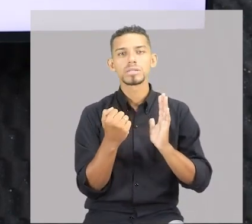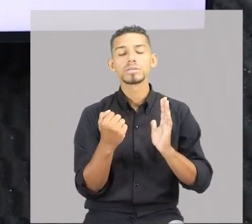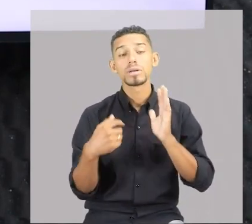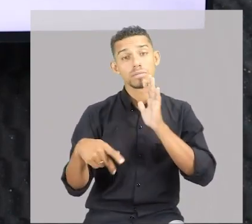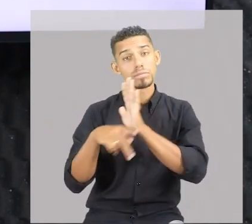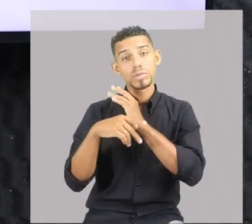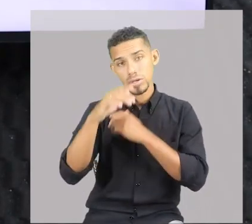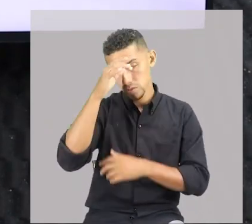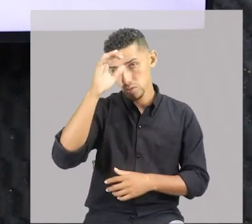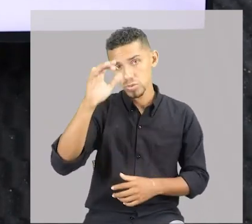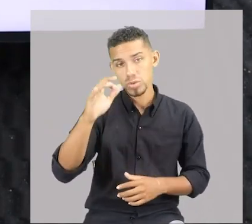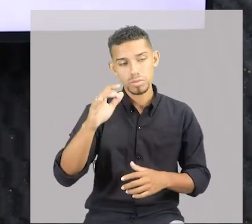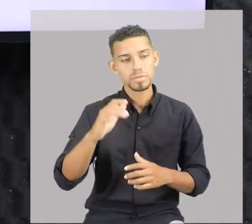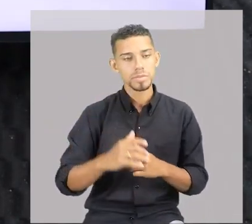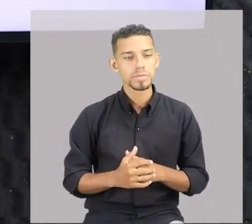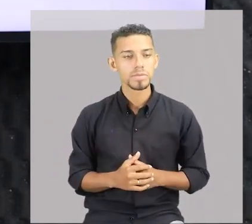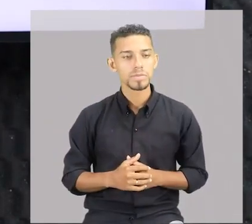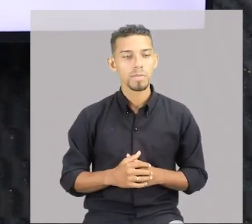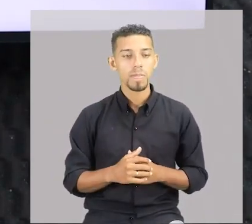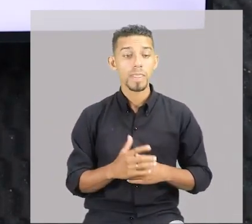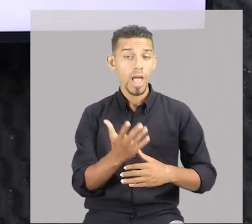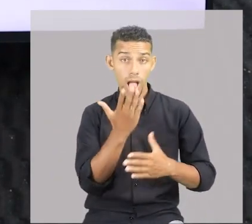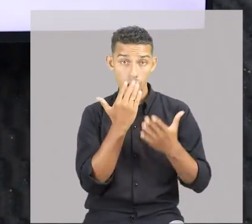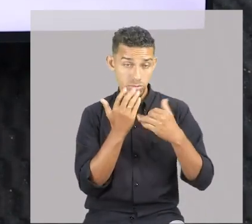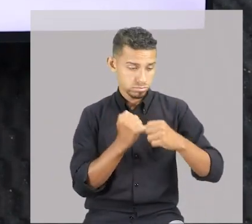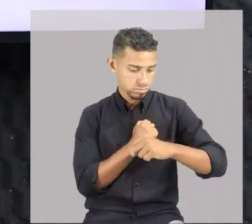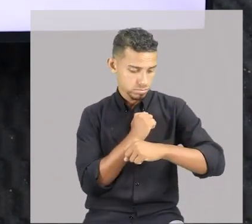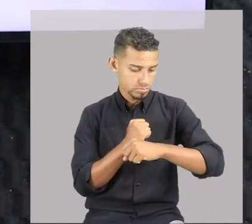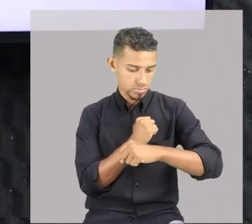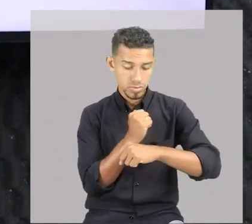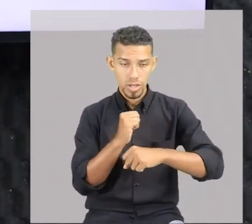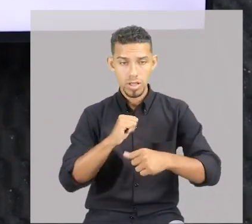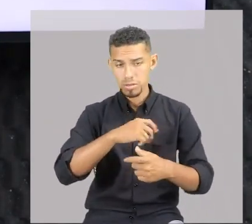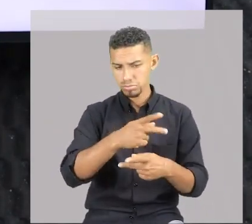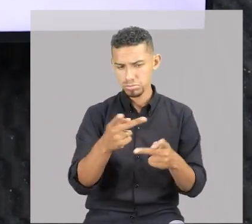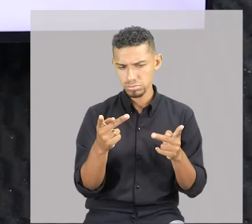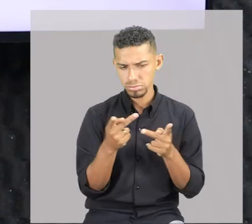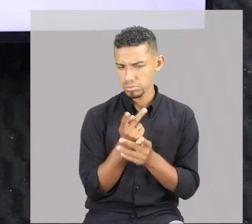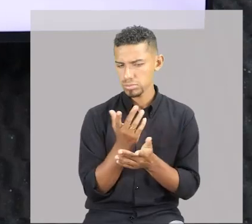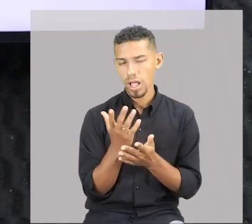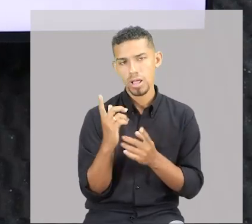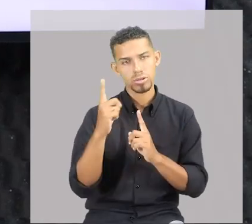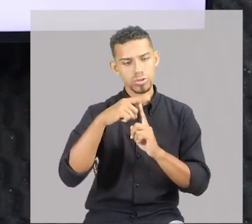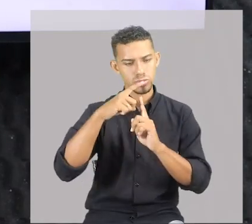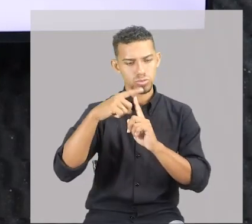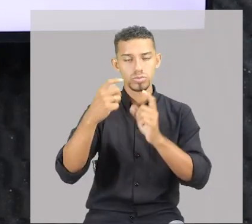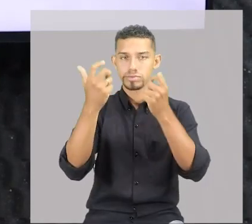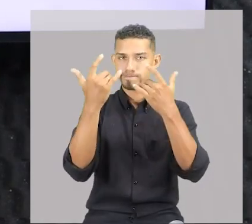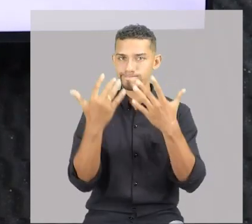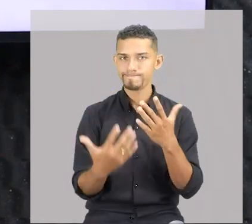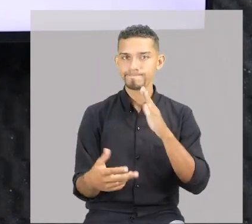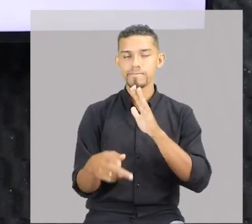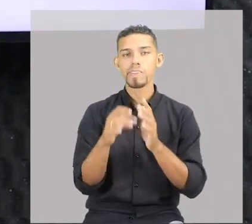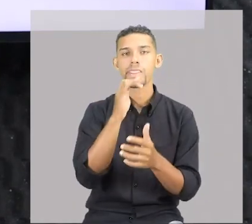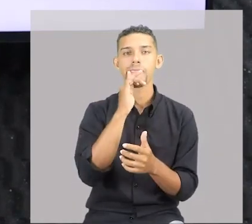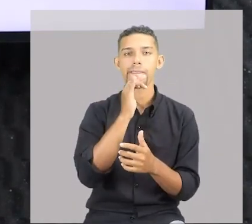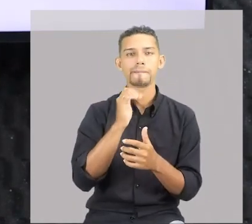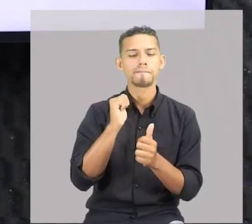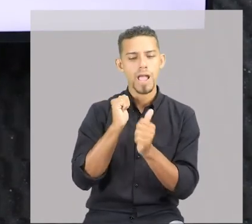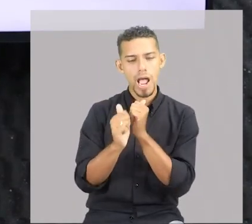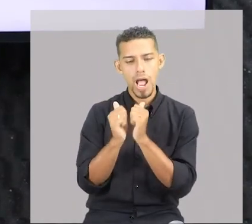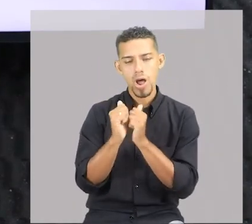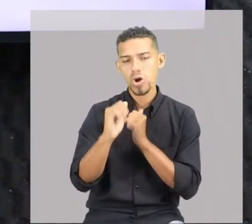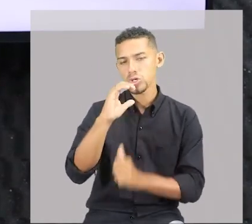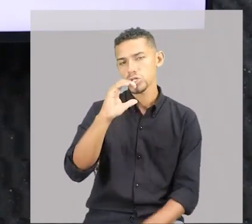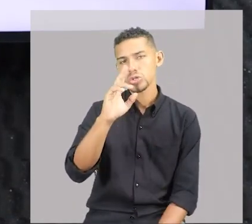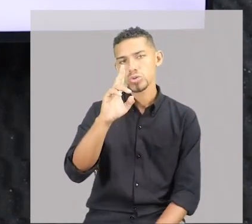parte da cultura popular. A culinária popular também, os pratos típicos, a gente citou alguns deles ainda há pouco, né? O arroz de